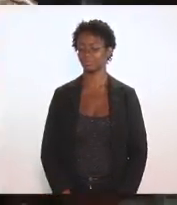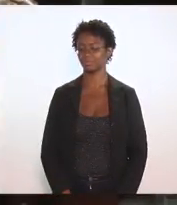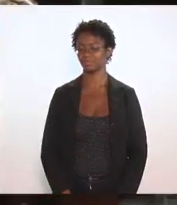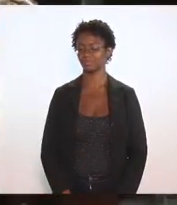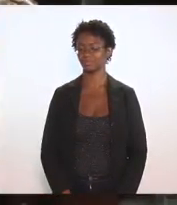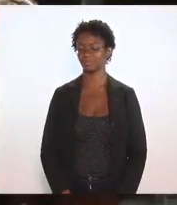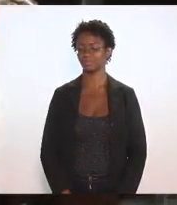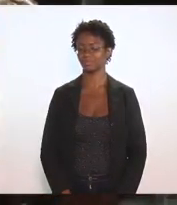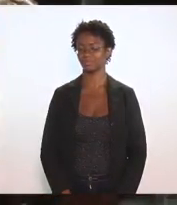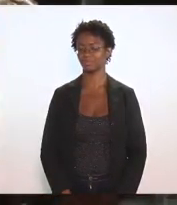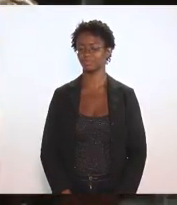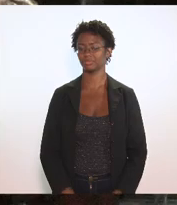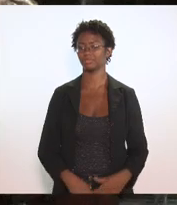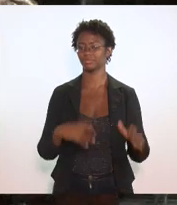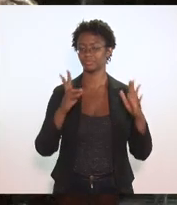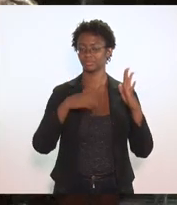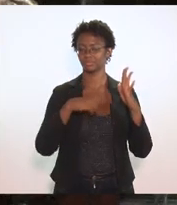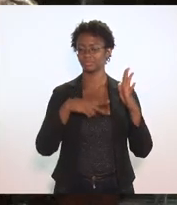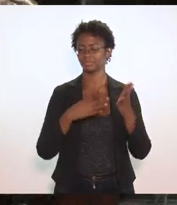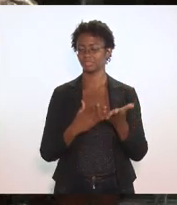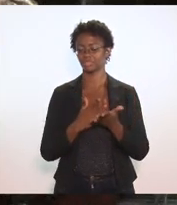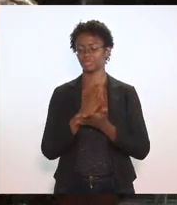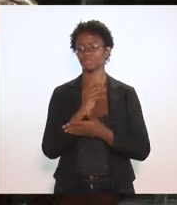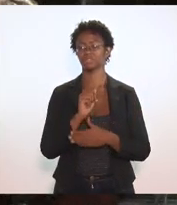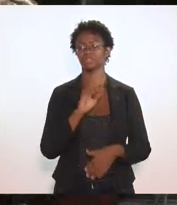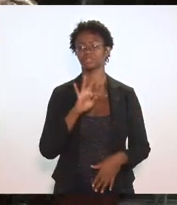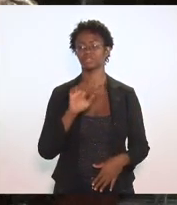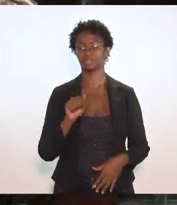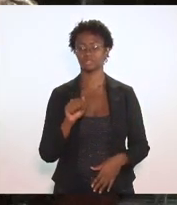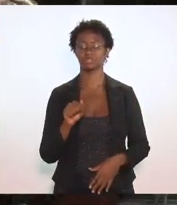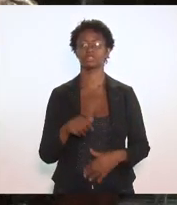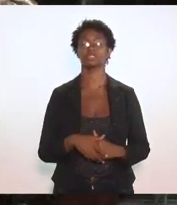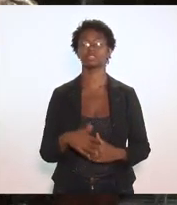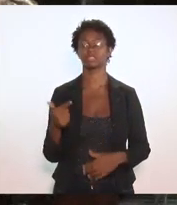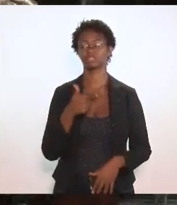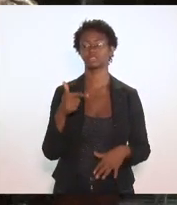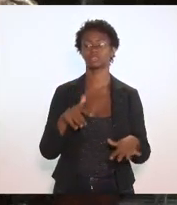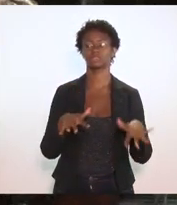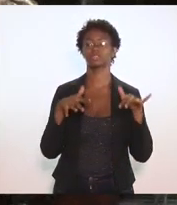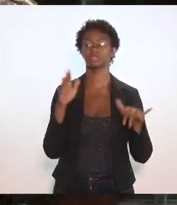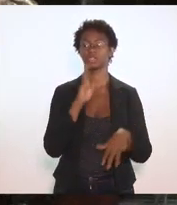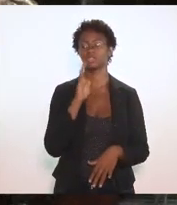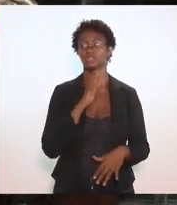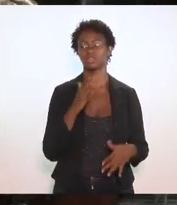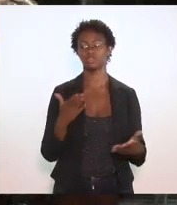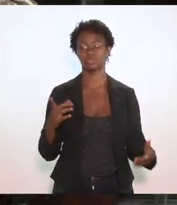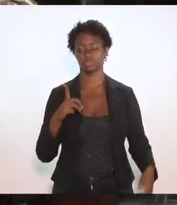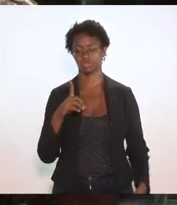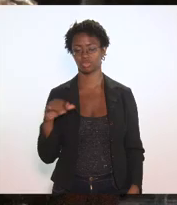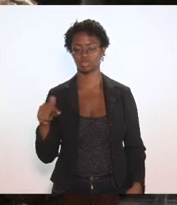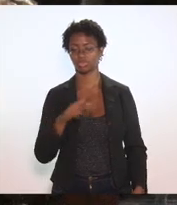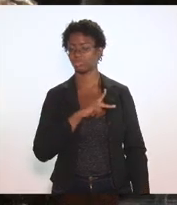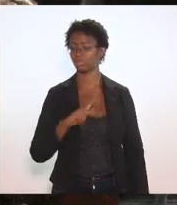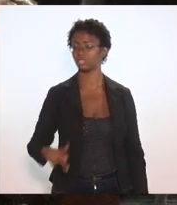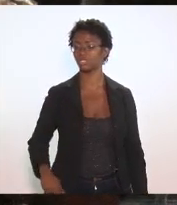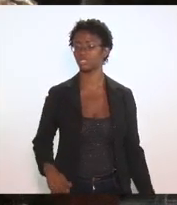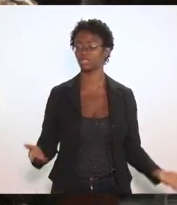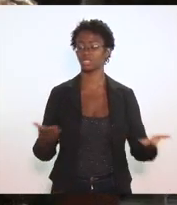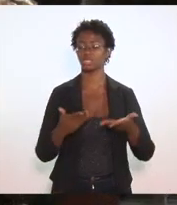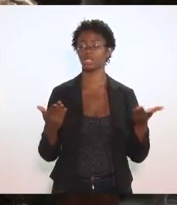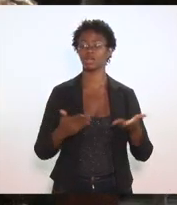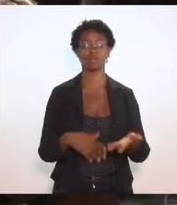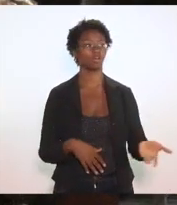Líder, aprovada a ata, passa-se a segunda sessão extraordinária do dia. Presidência, antes, pela questão de ordem,